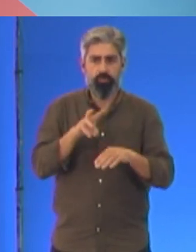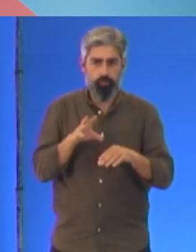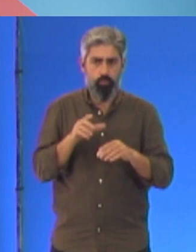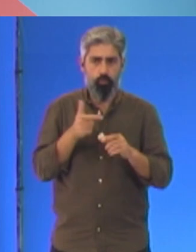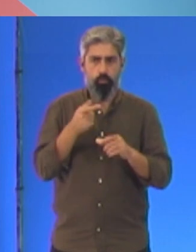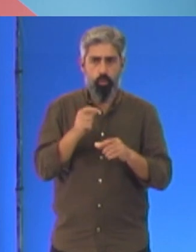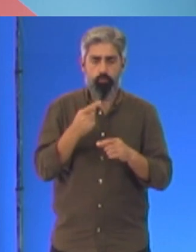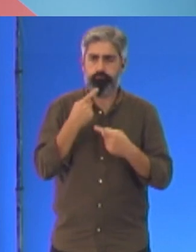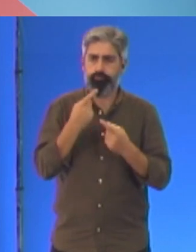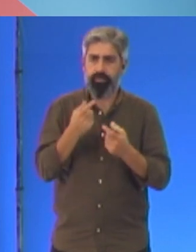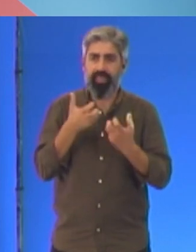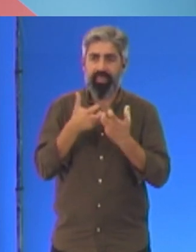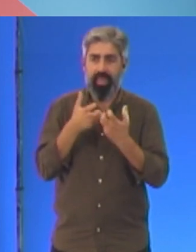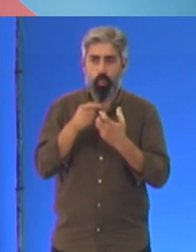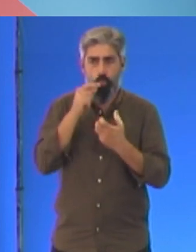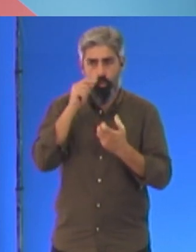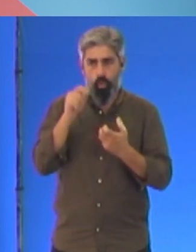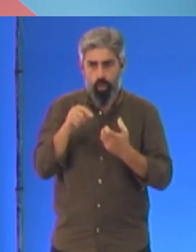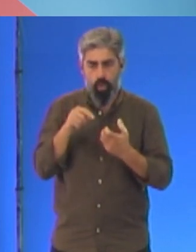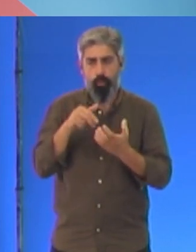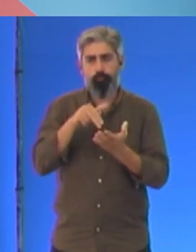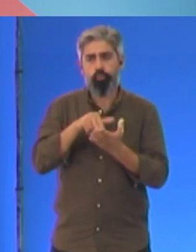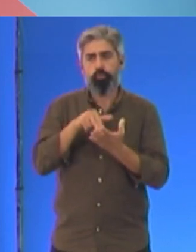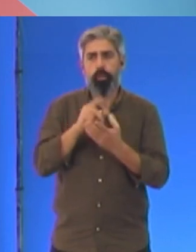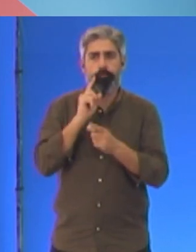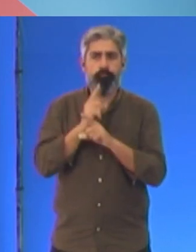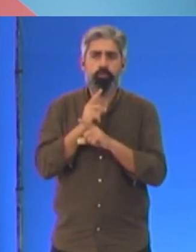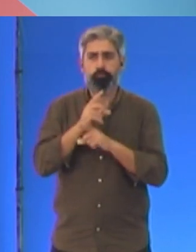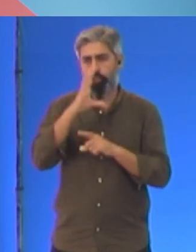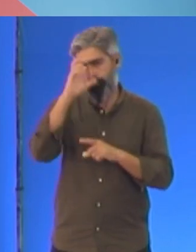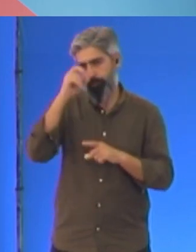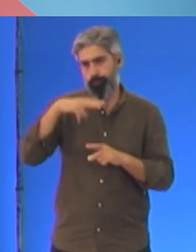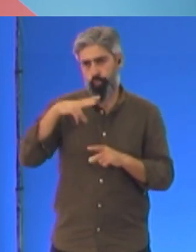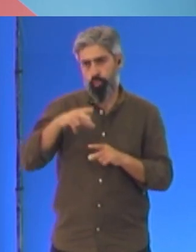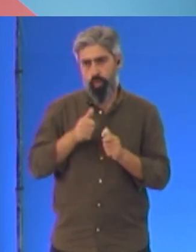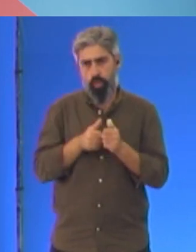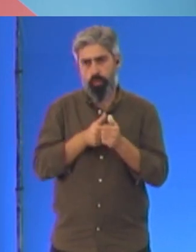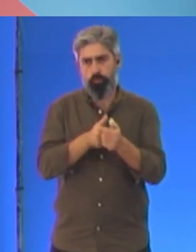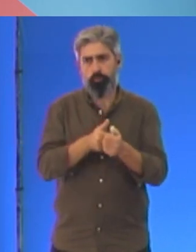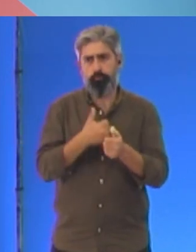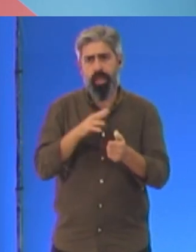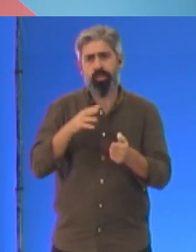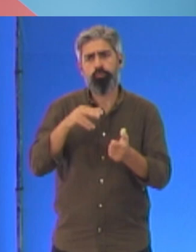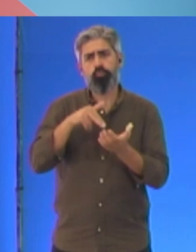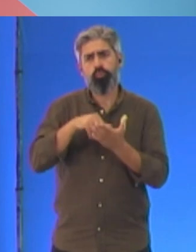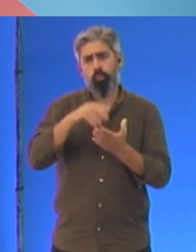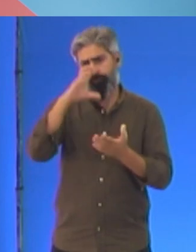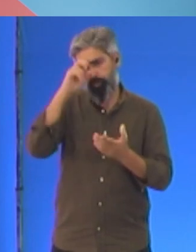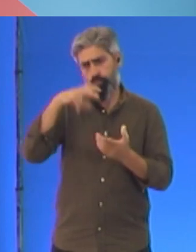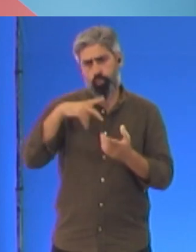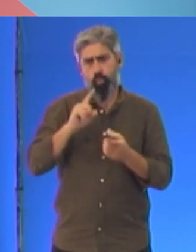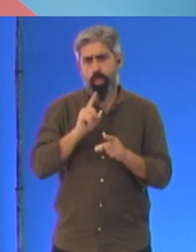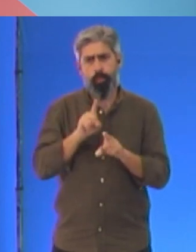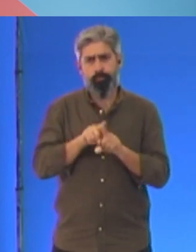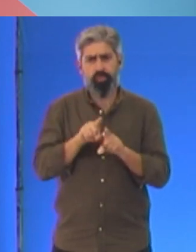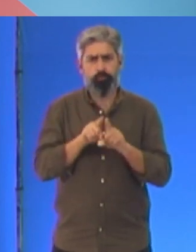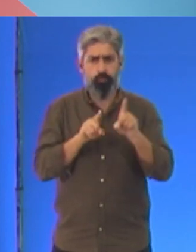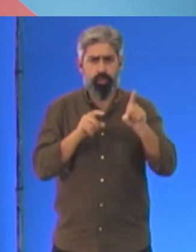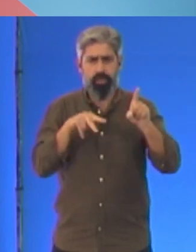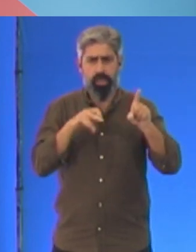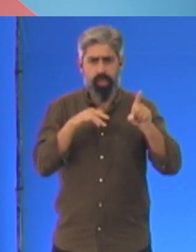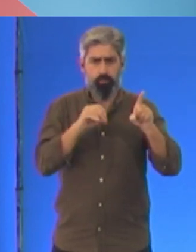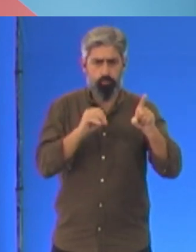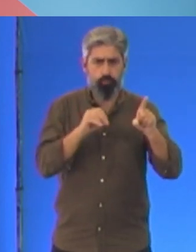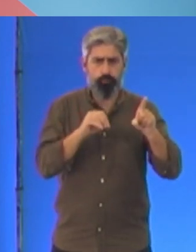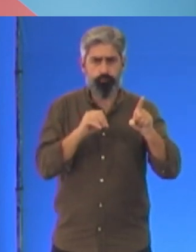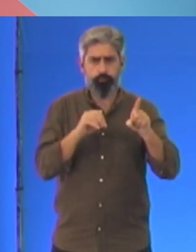A declararem que a matéria de guerra na Ucrânia a posição é a mesma do governo português mas a posição do governo Português não é a mesma danato não é